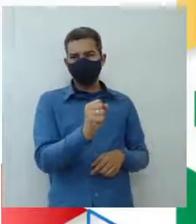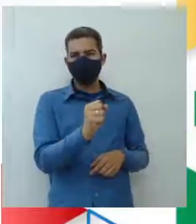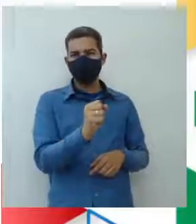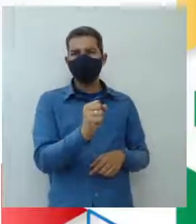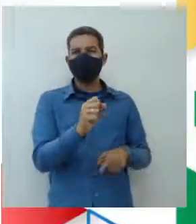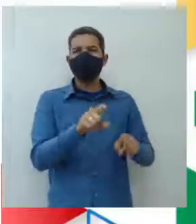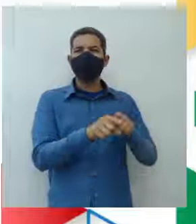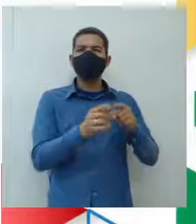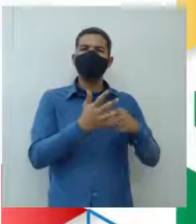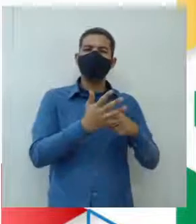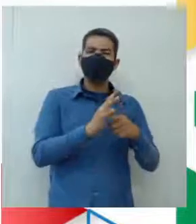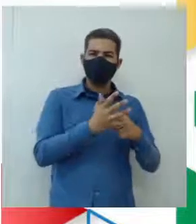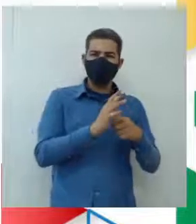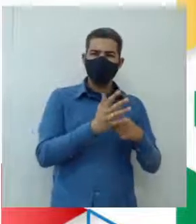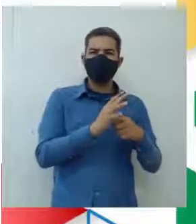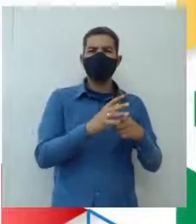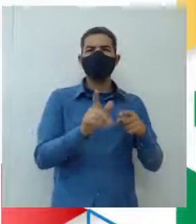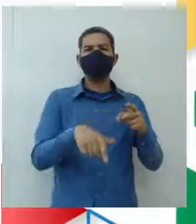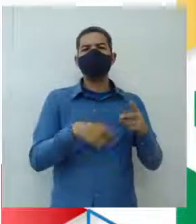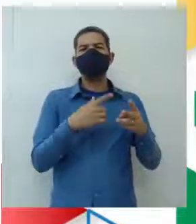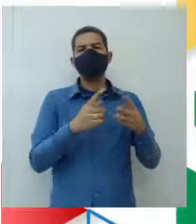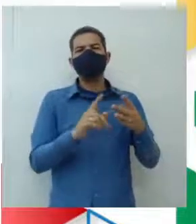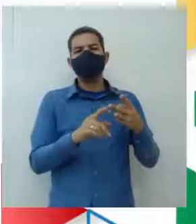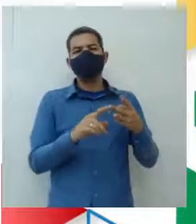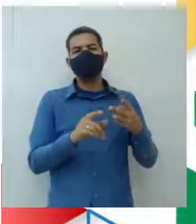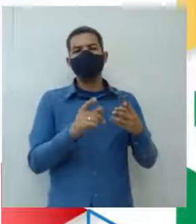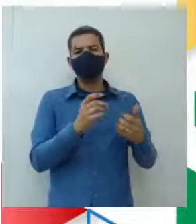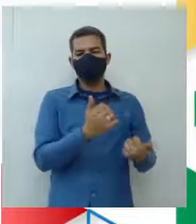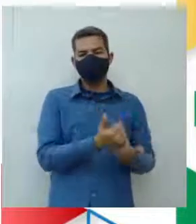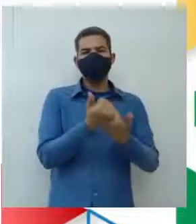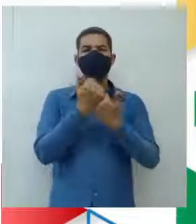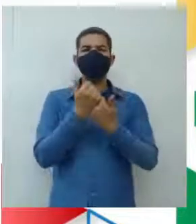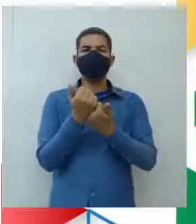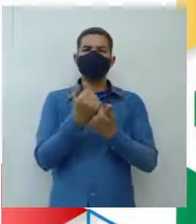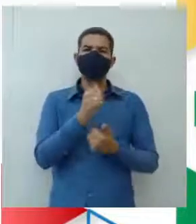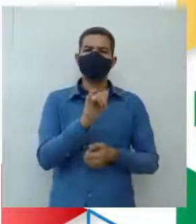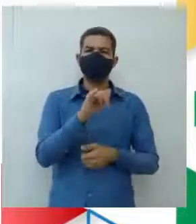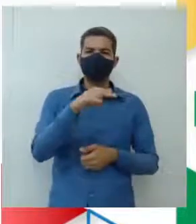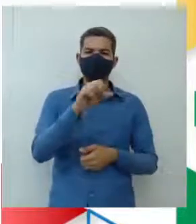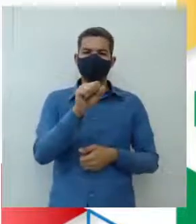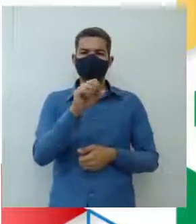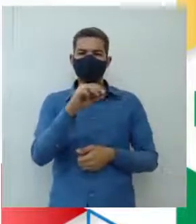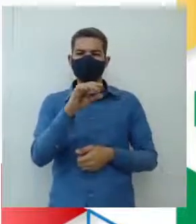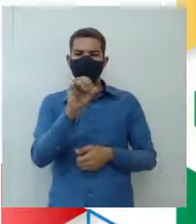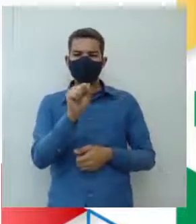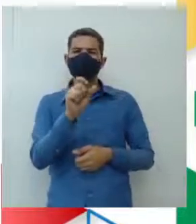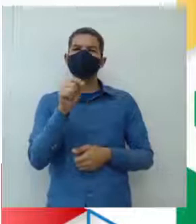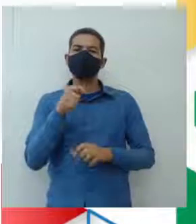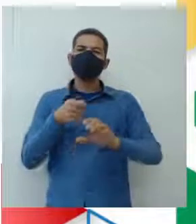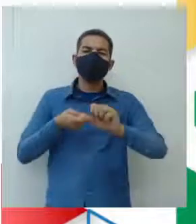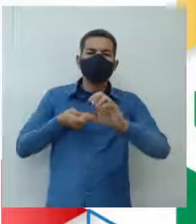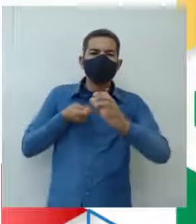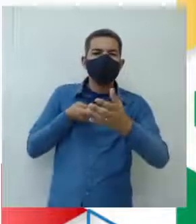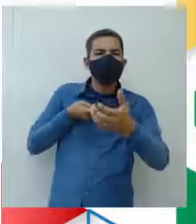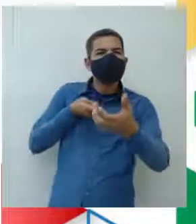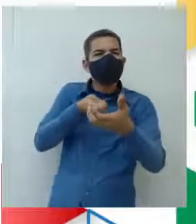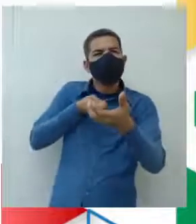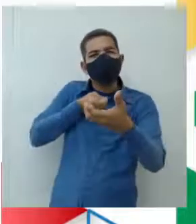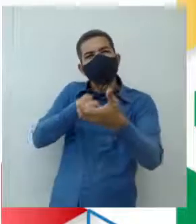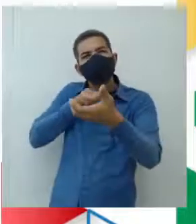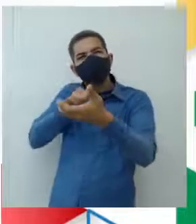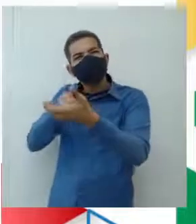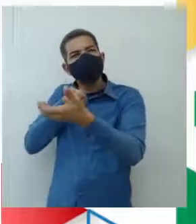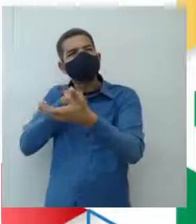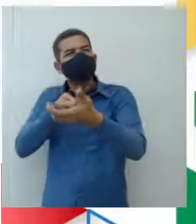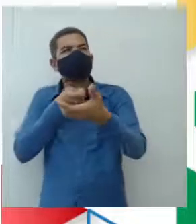estão geralmente ligados ao agrotóxico. Então é um espaço onde a gente vai perceber que é muito utilizado o agrotóxico. E o